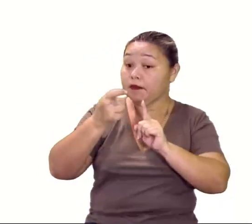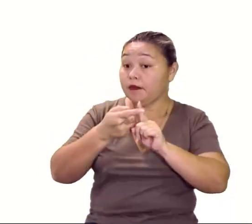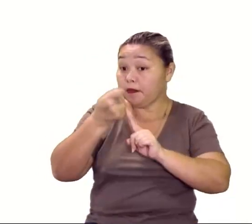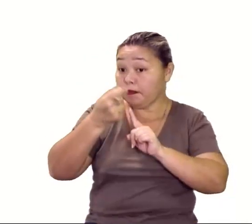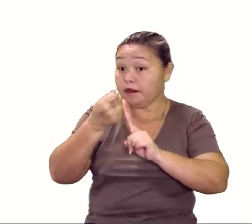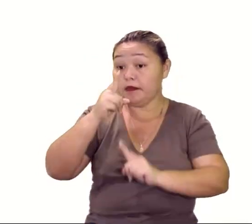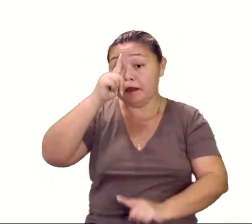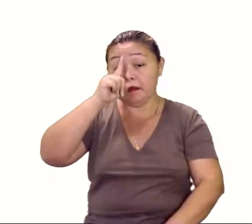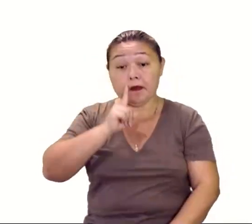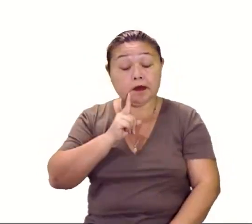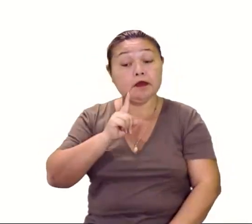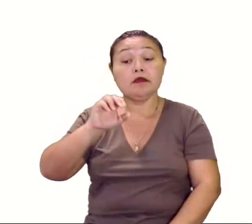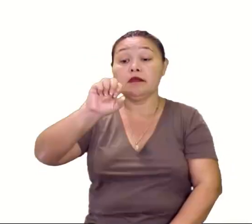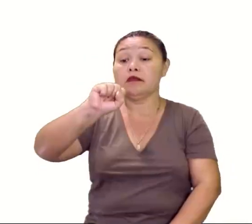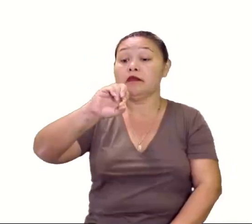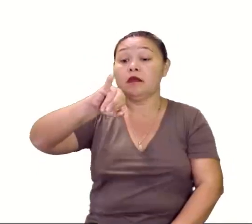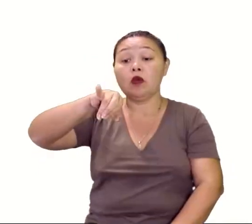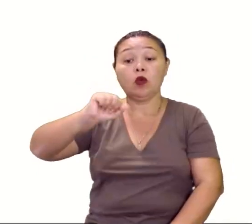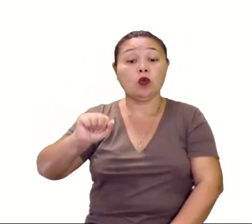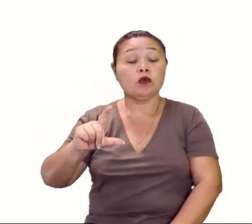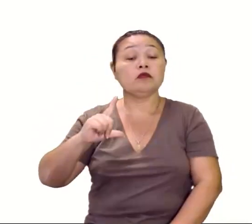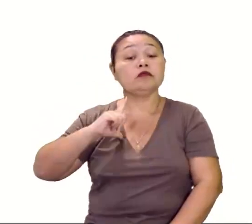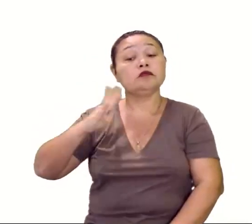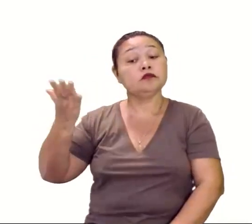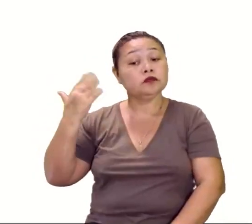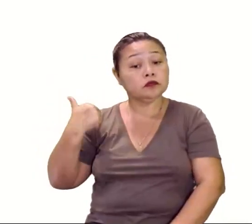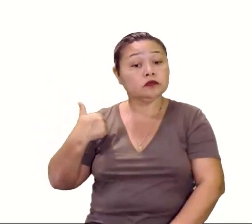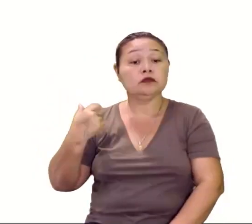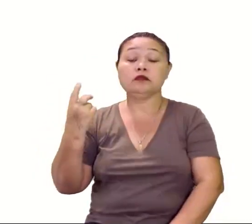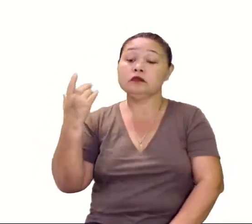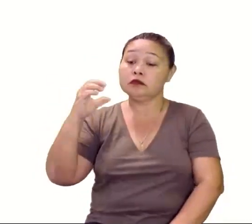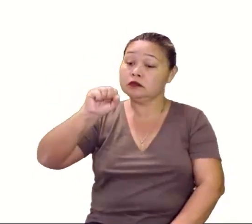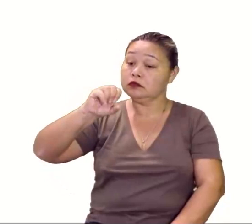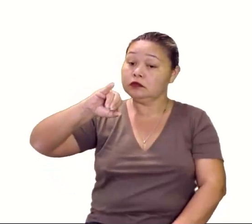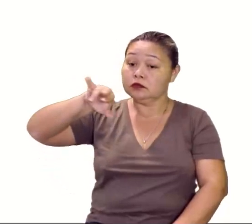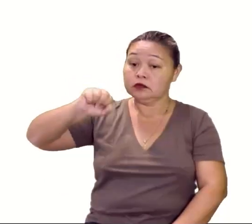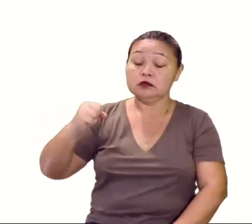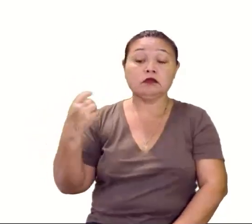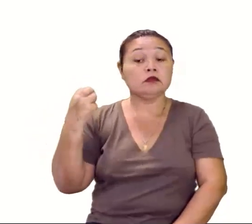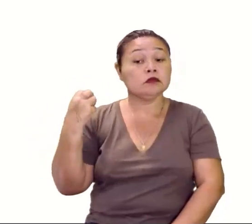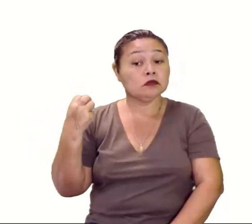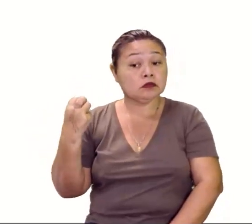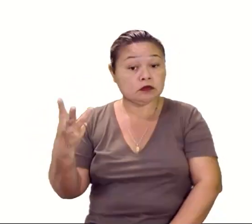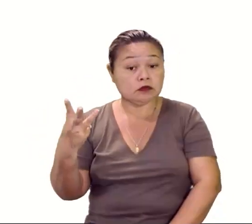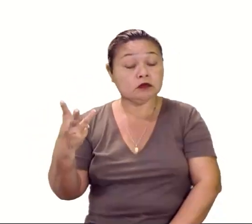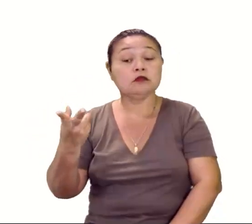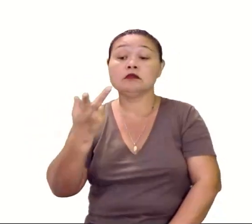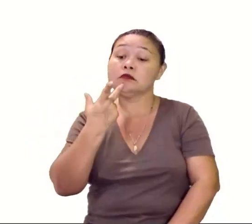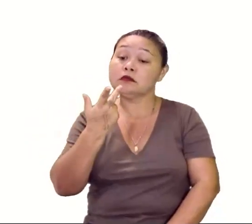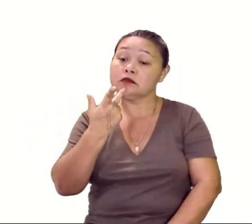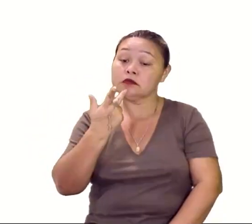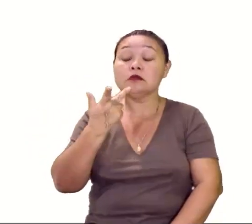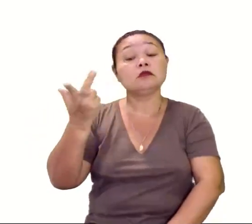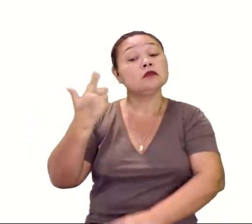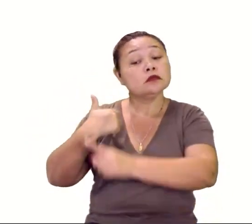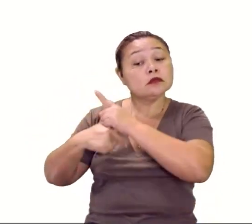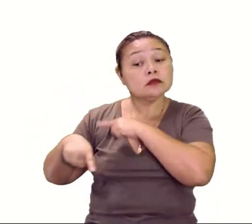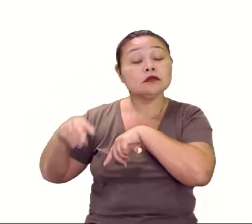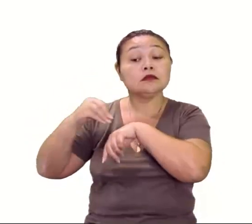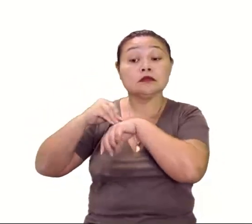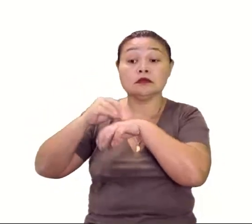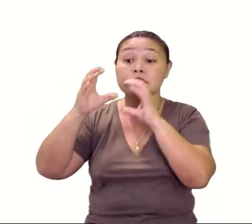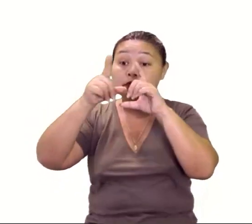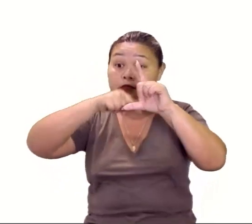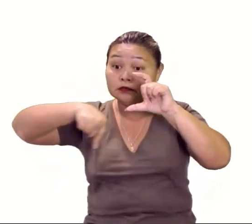3 produtos diferentes, né? Antes era café e milho, agora café, milho e soja. Isso já nos dá a dica que vão ser